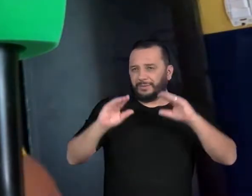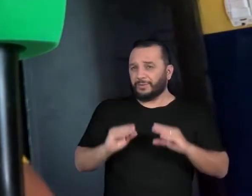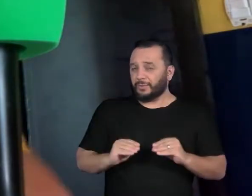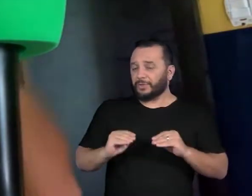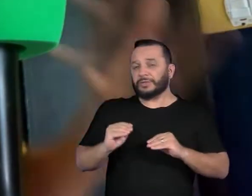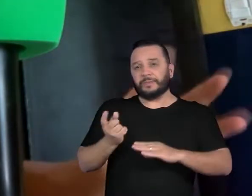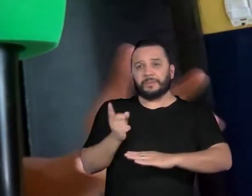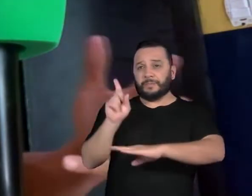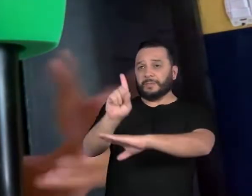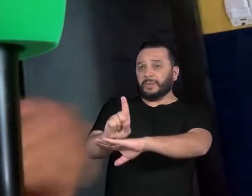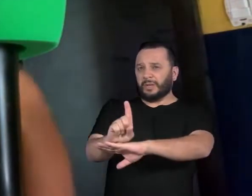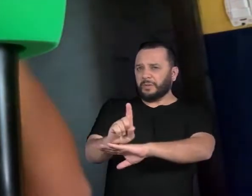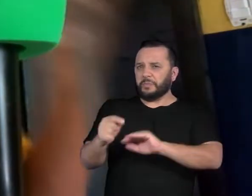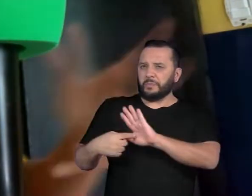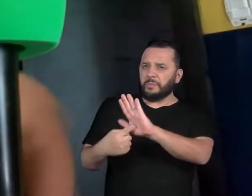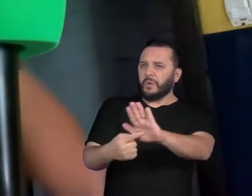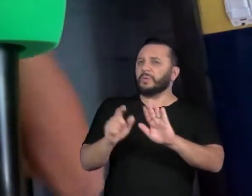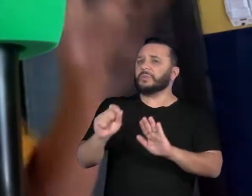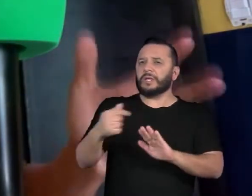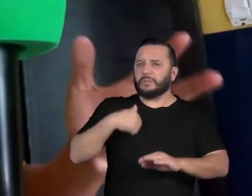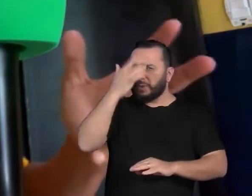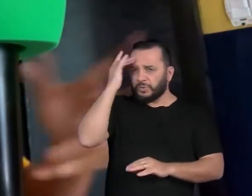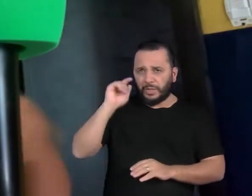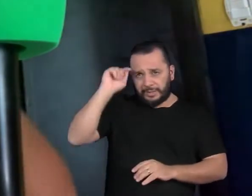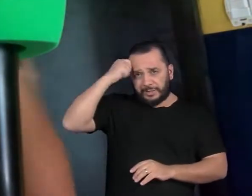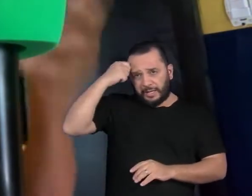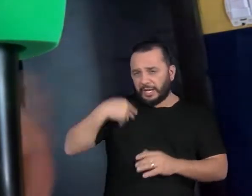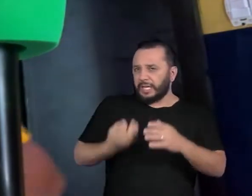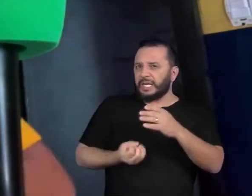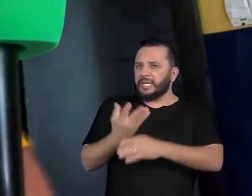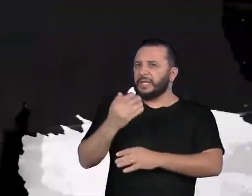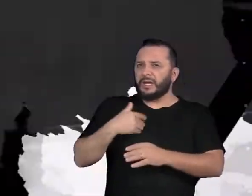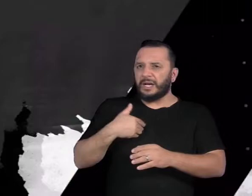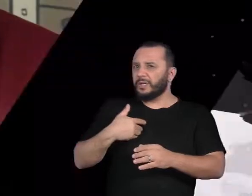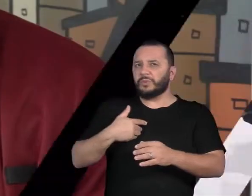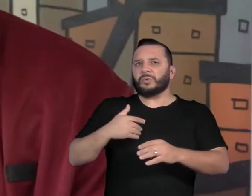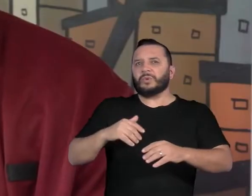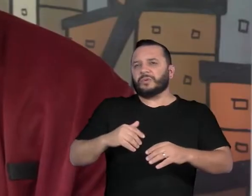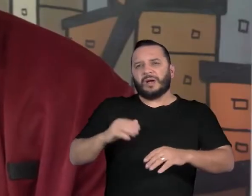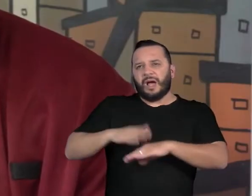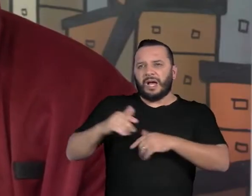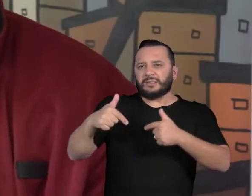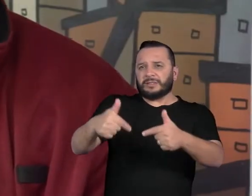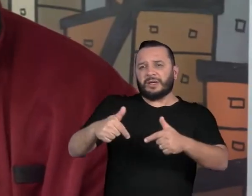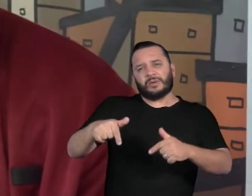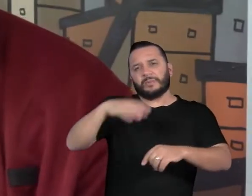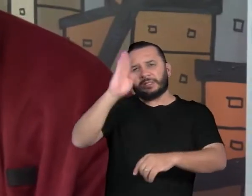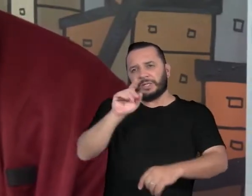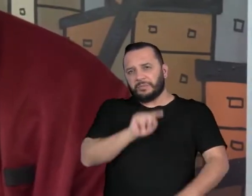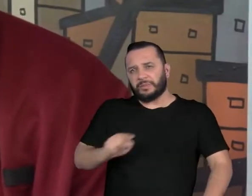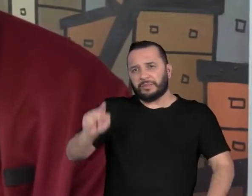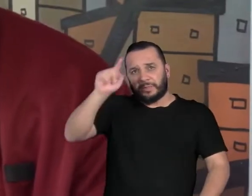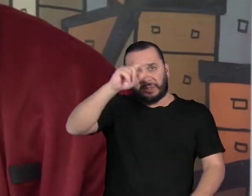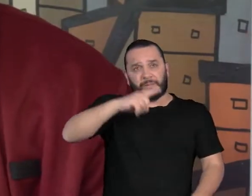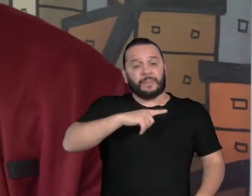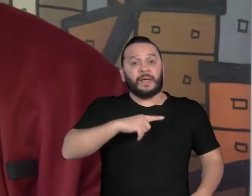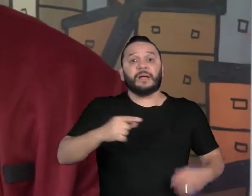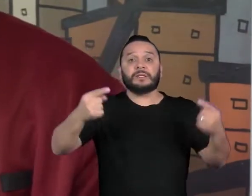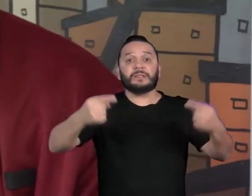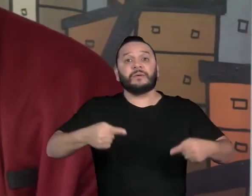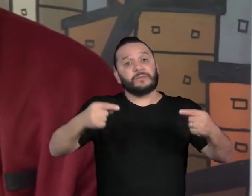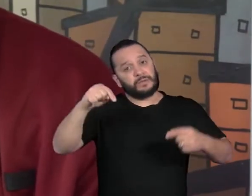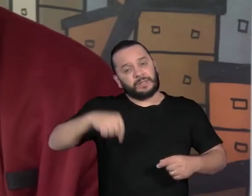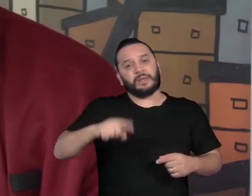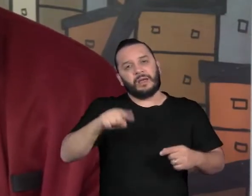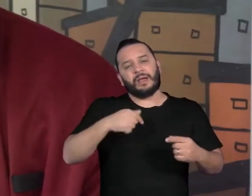protagonismo das pessoas negras que estão fazendo, que estão produzindo pelo país todo, enfim. Acho que o maior desafio que as rádios comunitárias enfrentam é a questão da sustentabilidade,